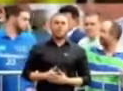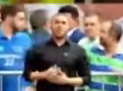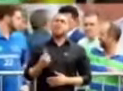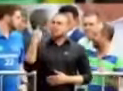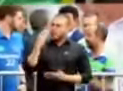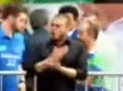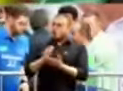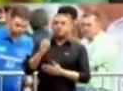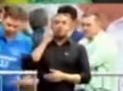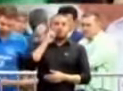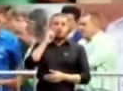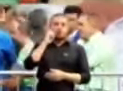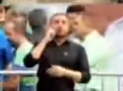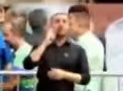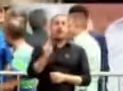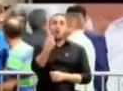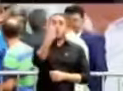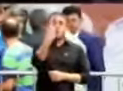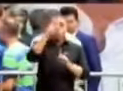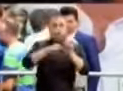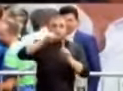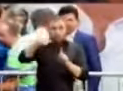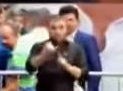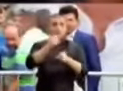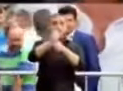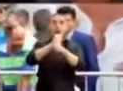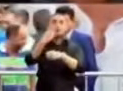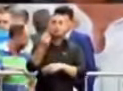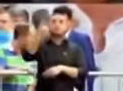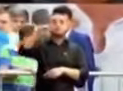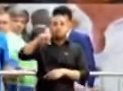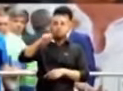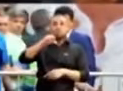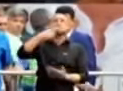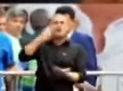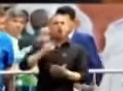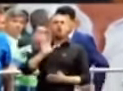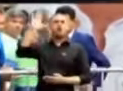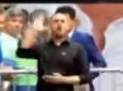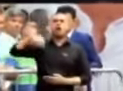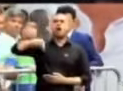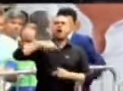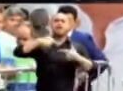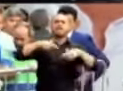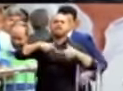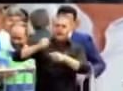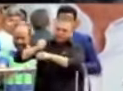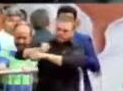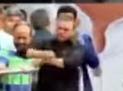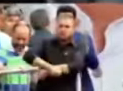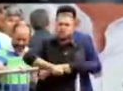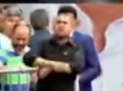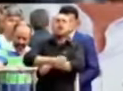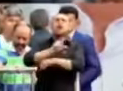1 de janeiro de 2019, que nós iríamos trabalhar e não iríamos